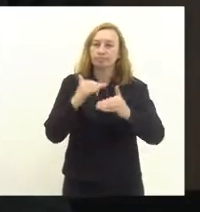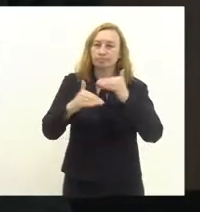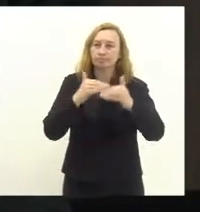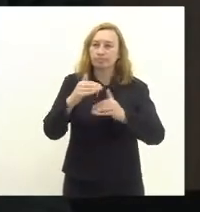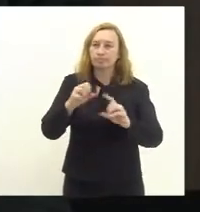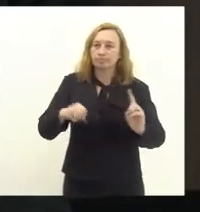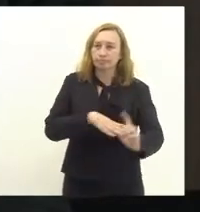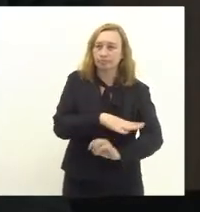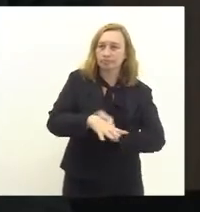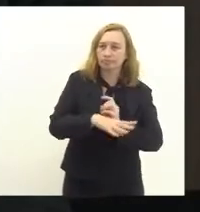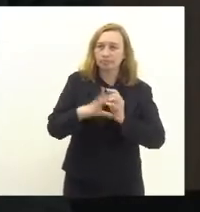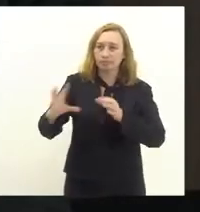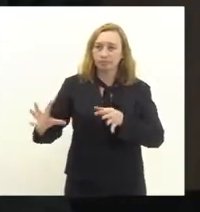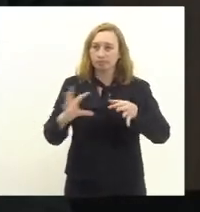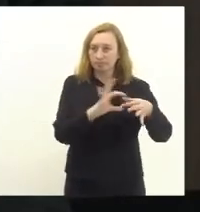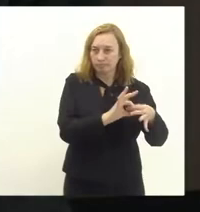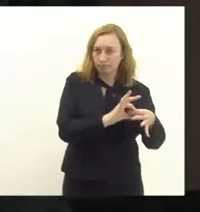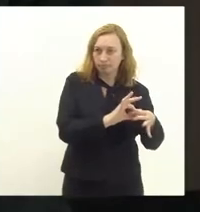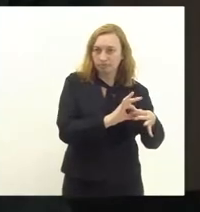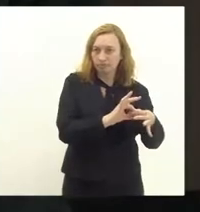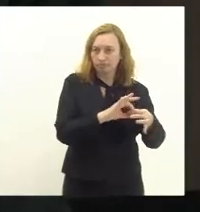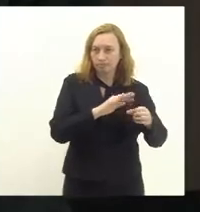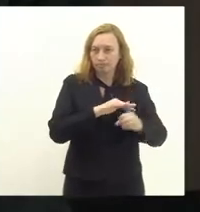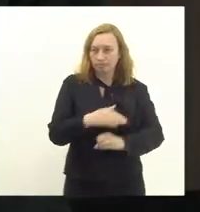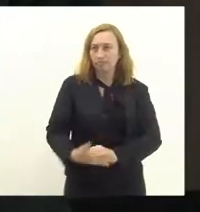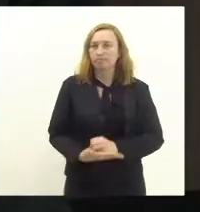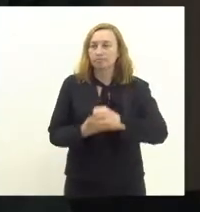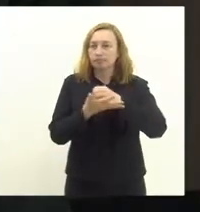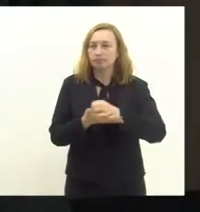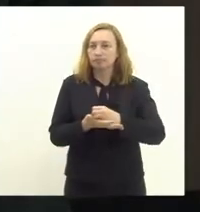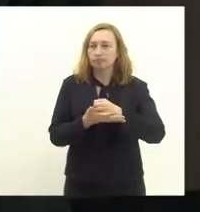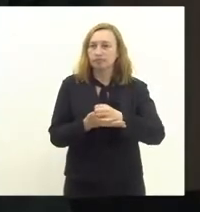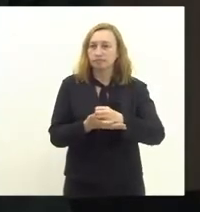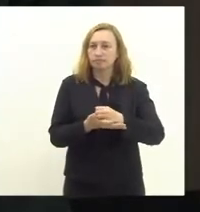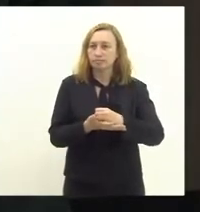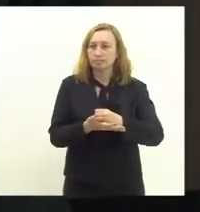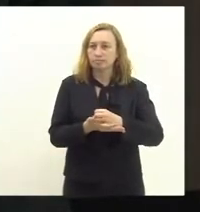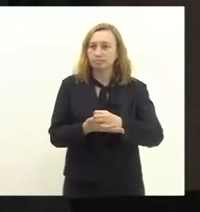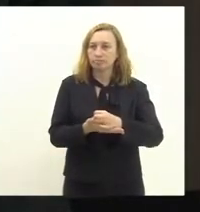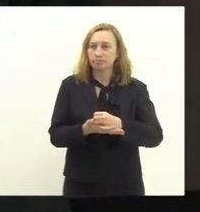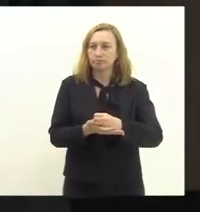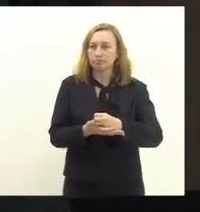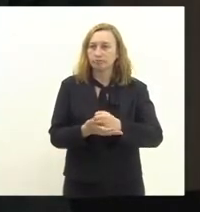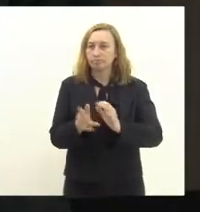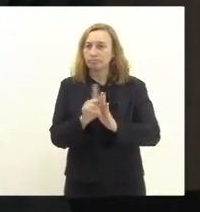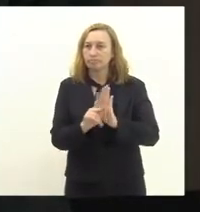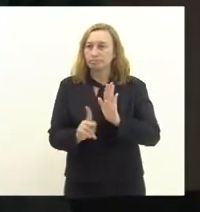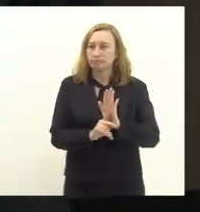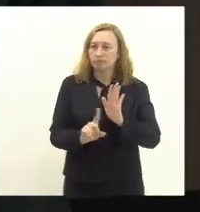desenvolvimento social integrado e sustentável. Isso posto, meu parecer, ao projeto de lei